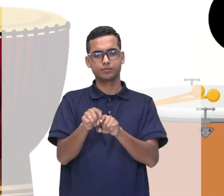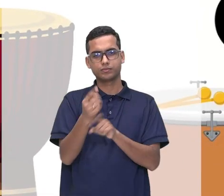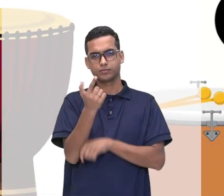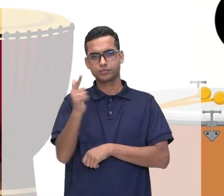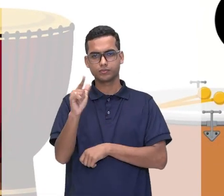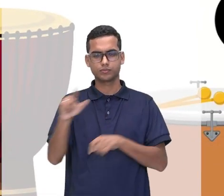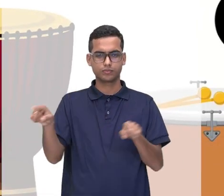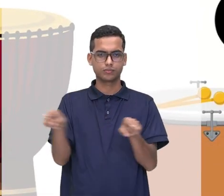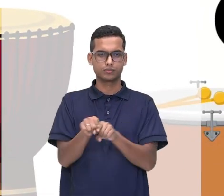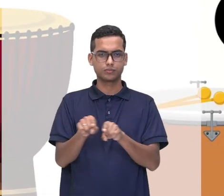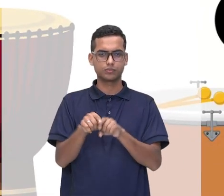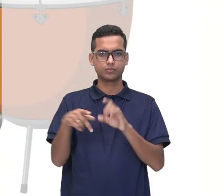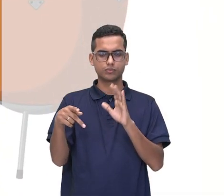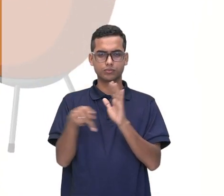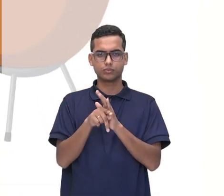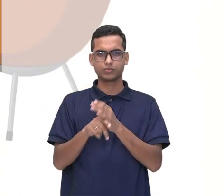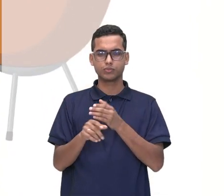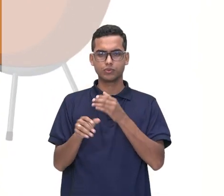temos